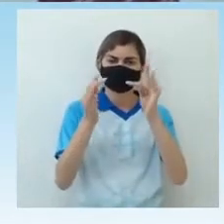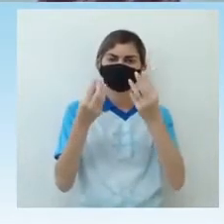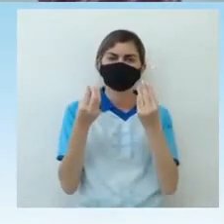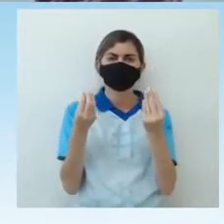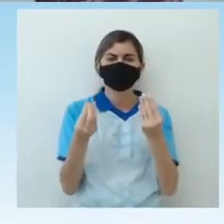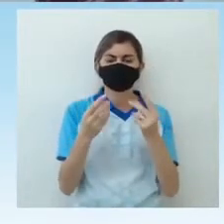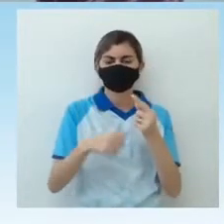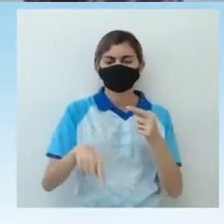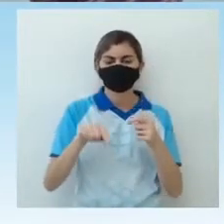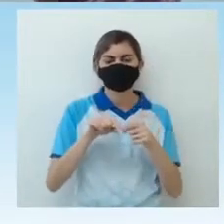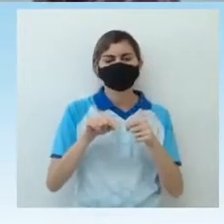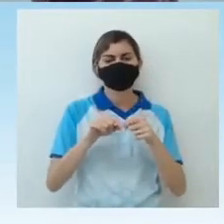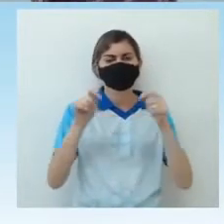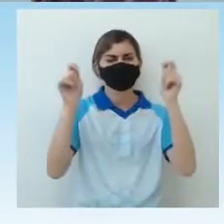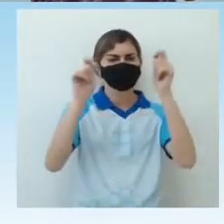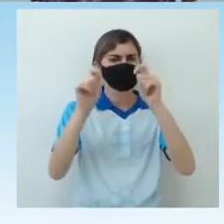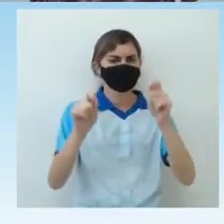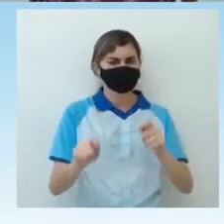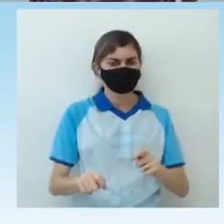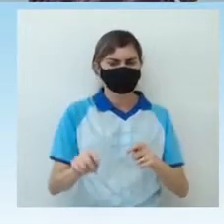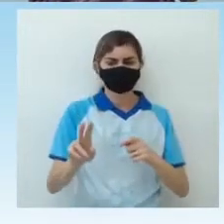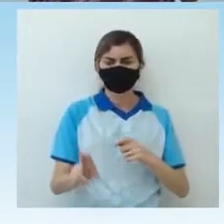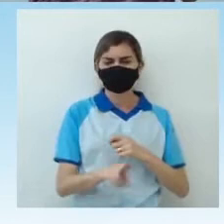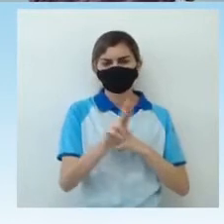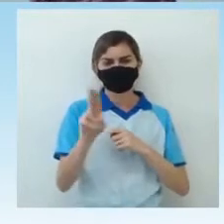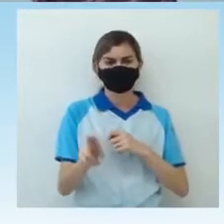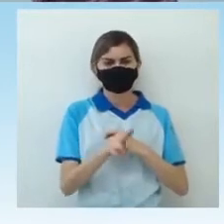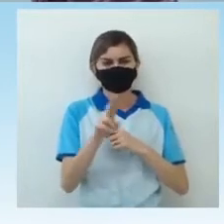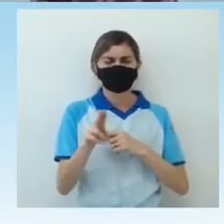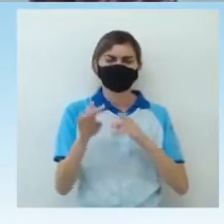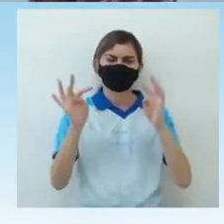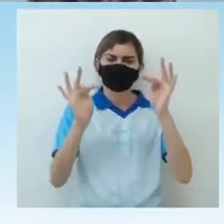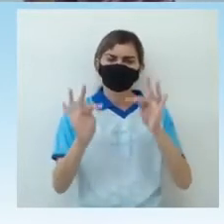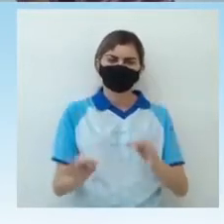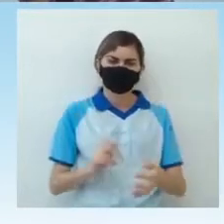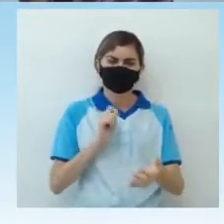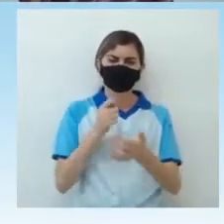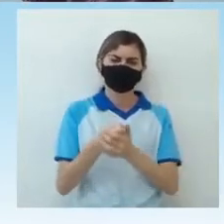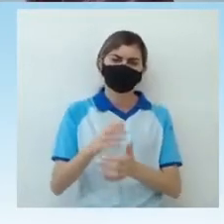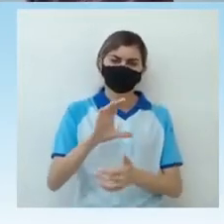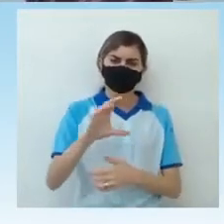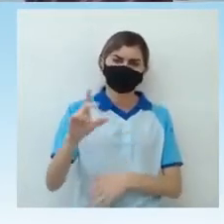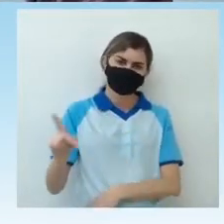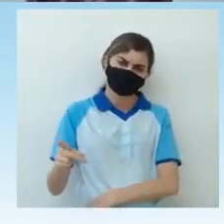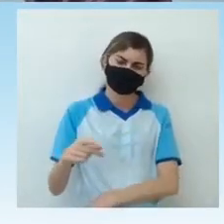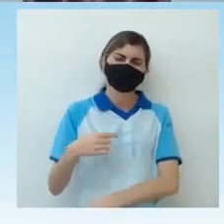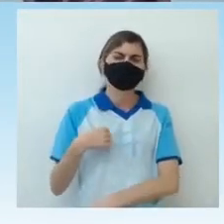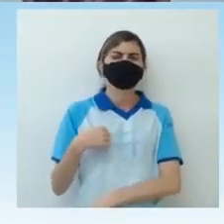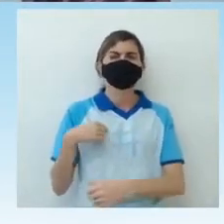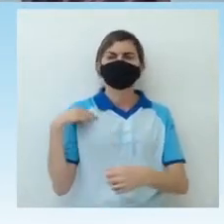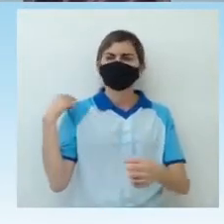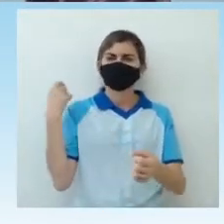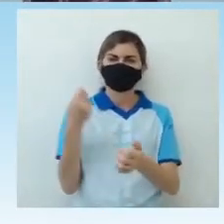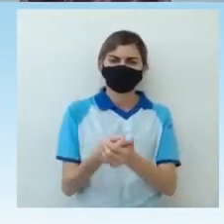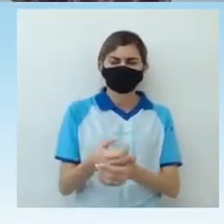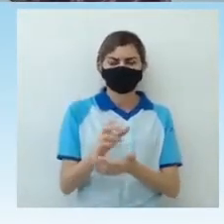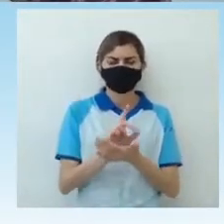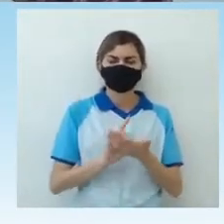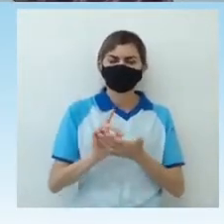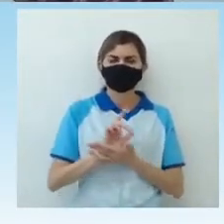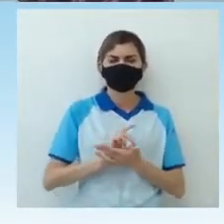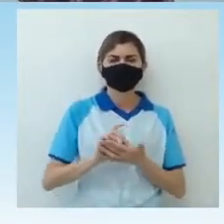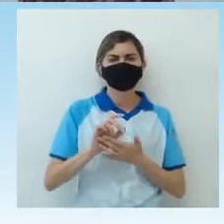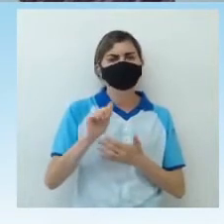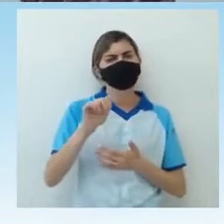que o fazer artístico utilize esse aparato tecnológico. Quando você compra um CD, quando você compra um DVD de um show